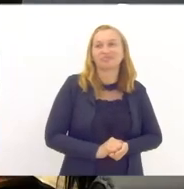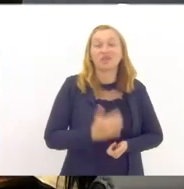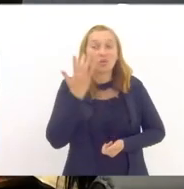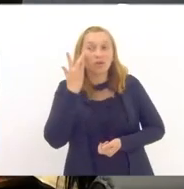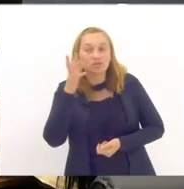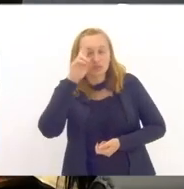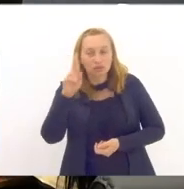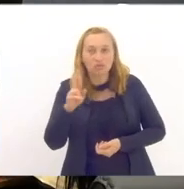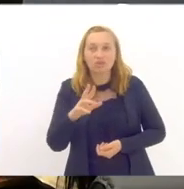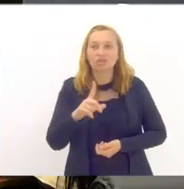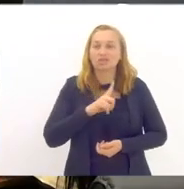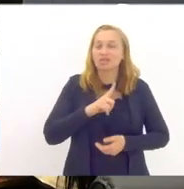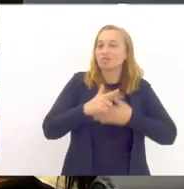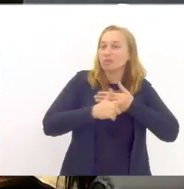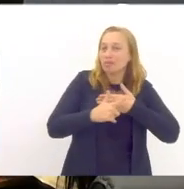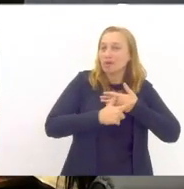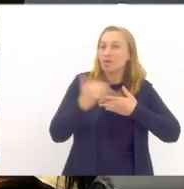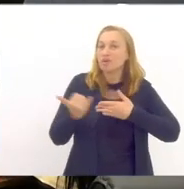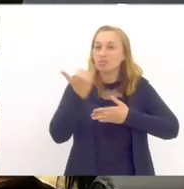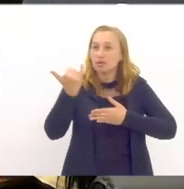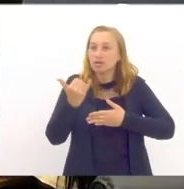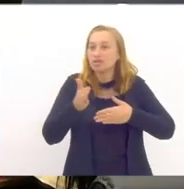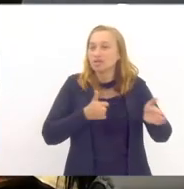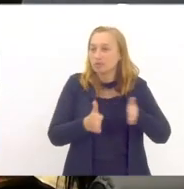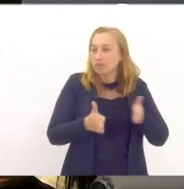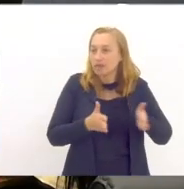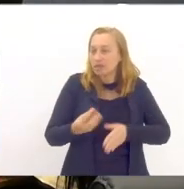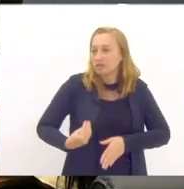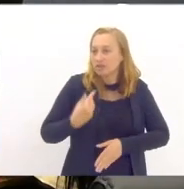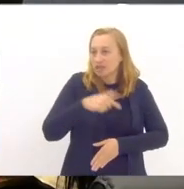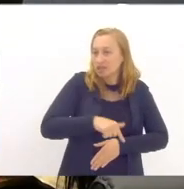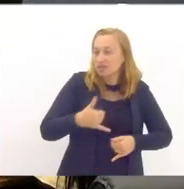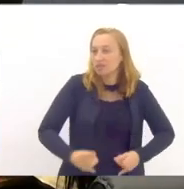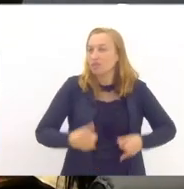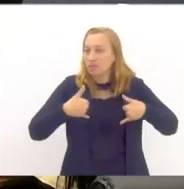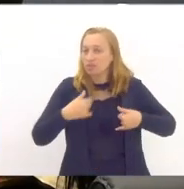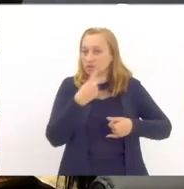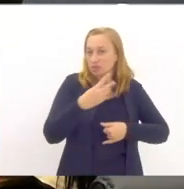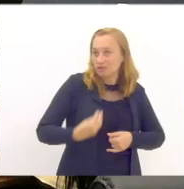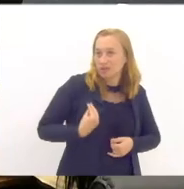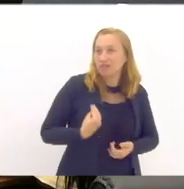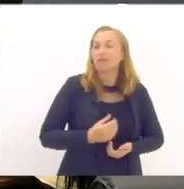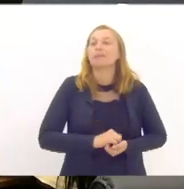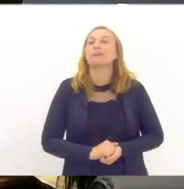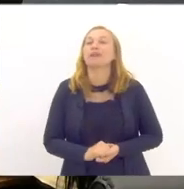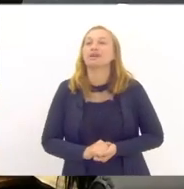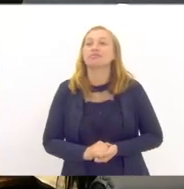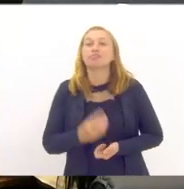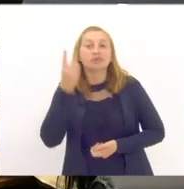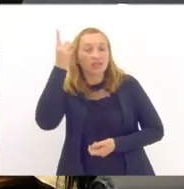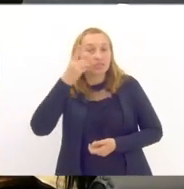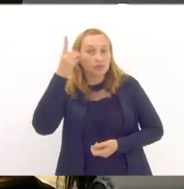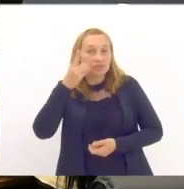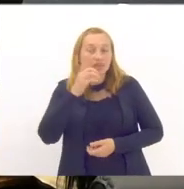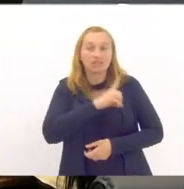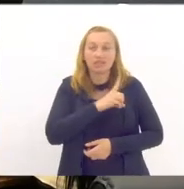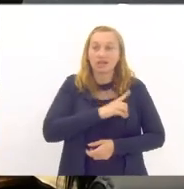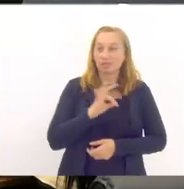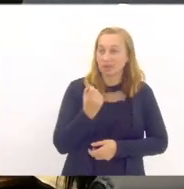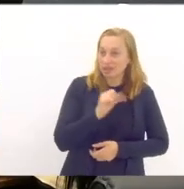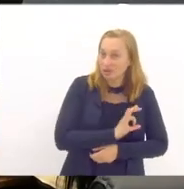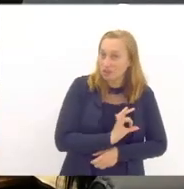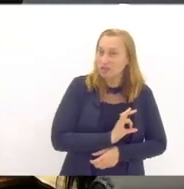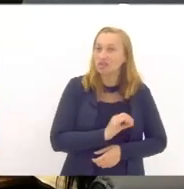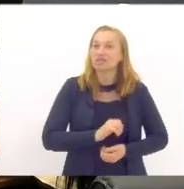senhor teve um papel muito importante no período que esteve aqui, e fico honrado com a sua presença. Deputada delegada Marta Rocha,